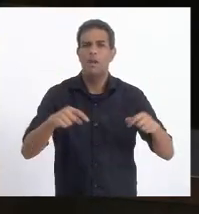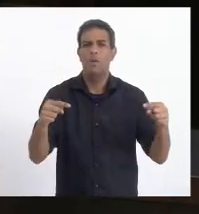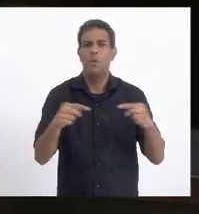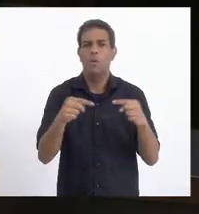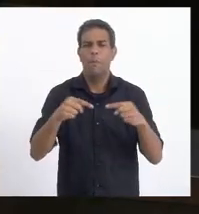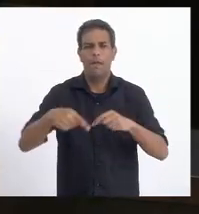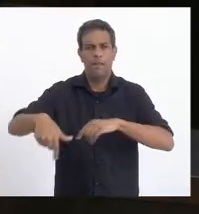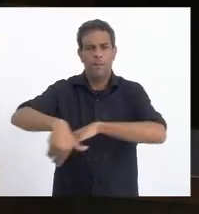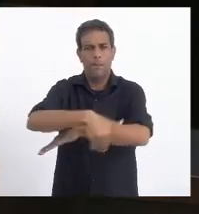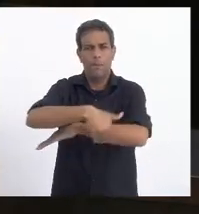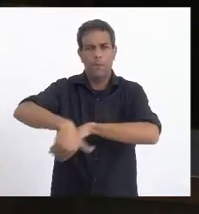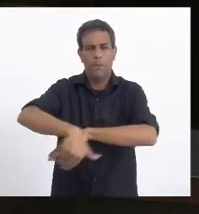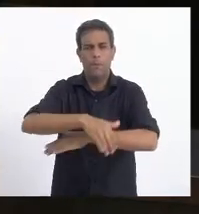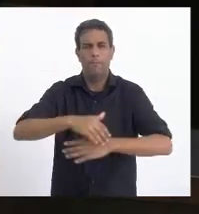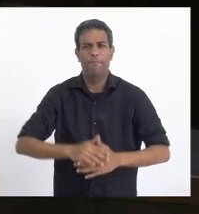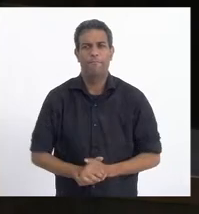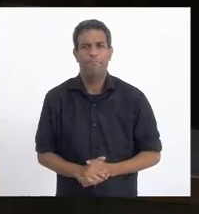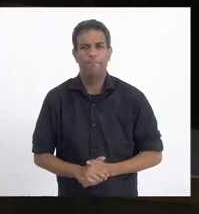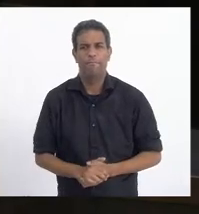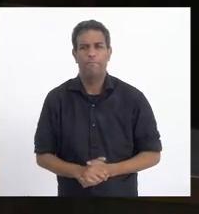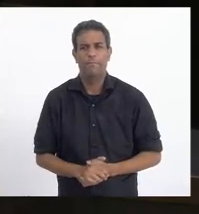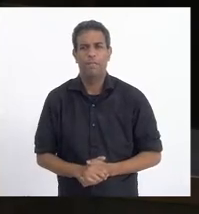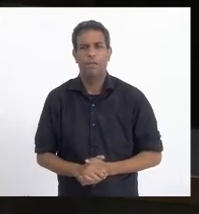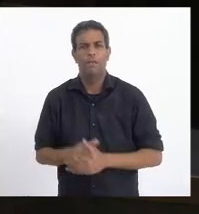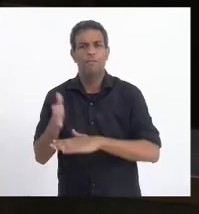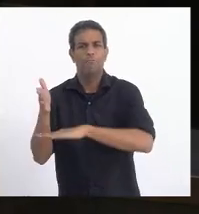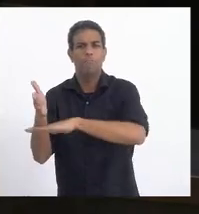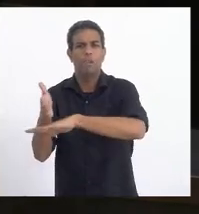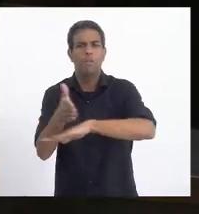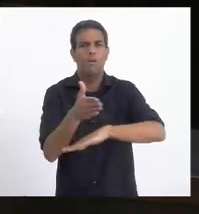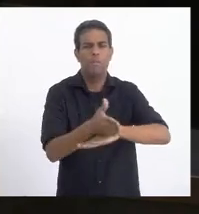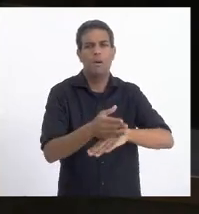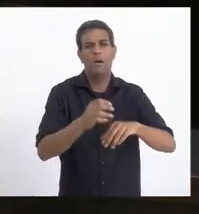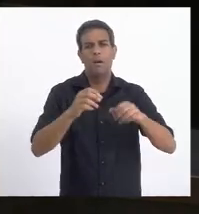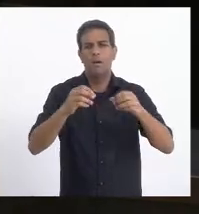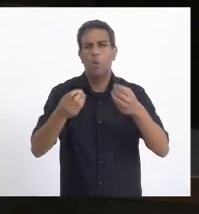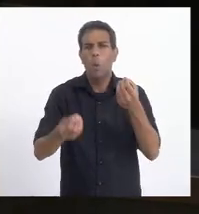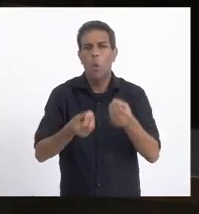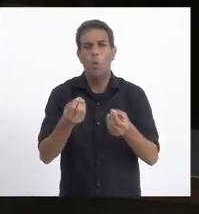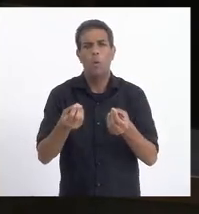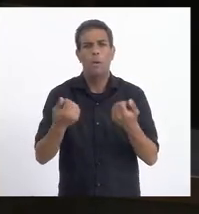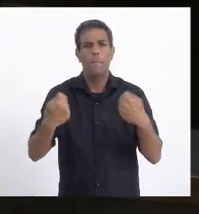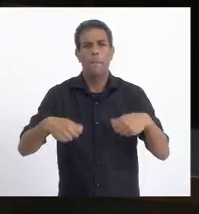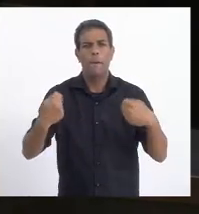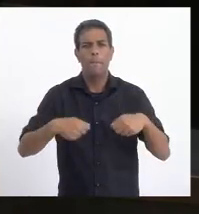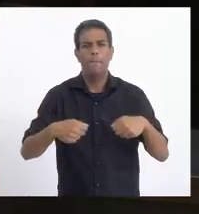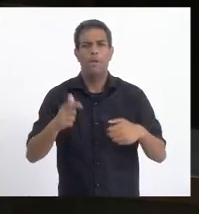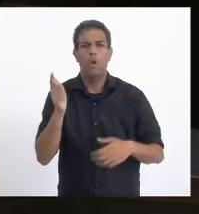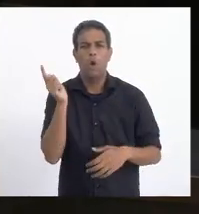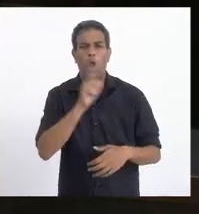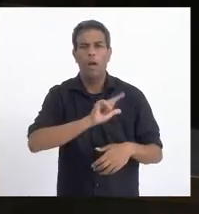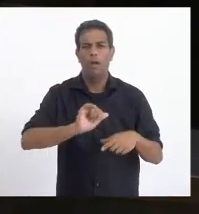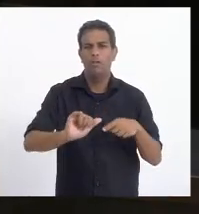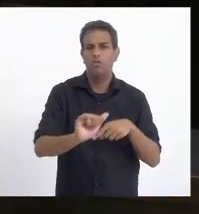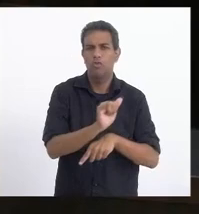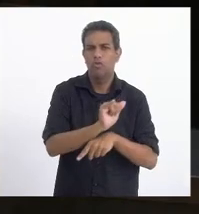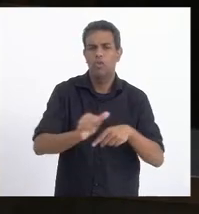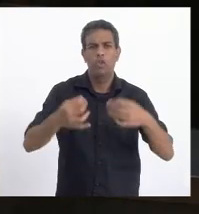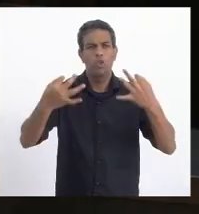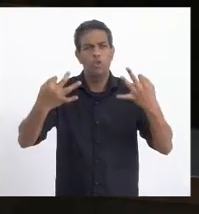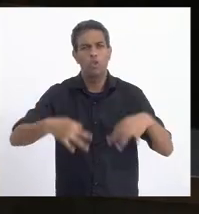que ele possa comer na rua que não precisa ficar aí no Padrinho para ficar comendo que só absurdo ele precisa ter os seus recursos